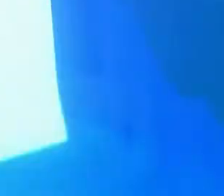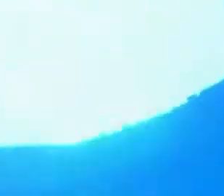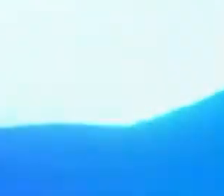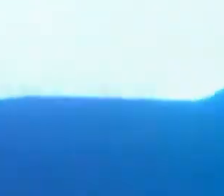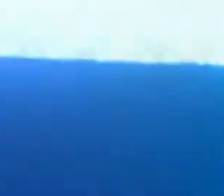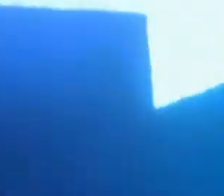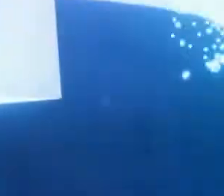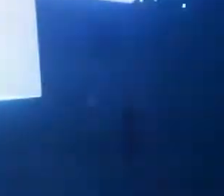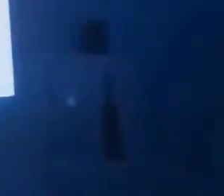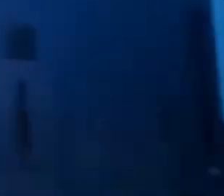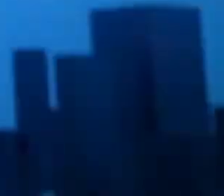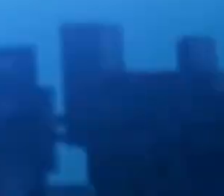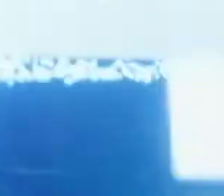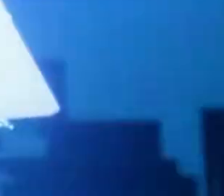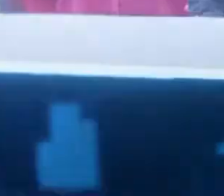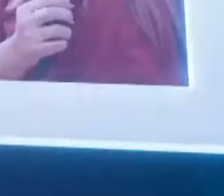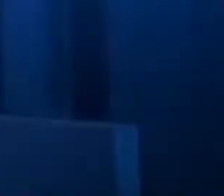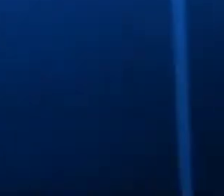Música